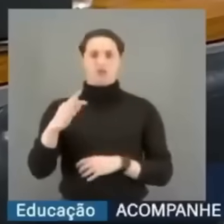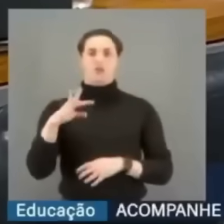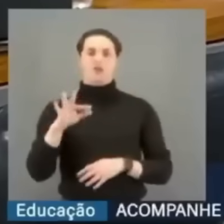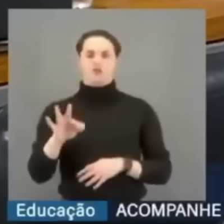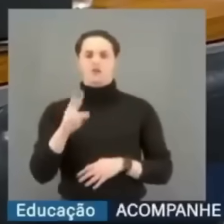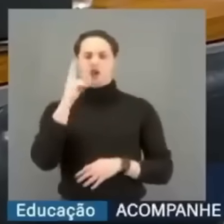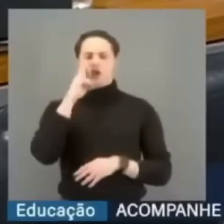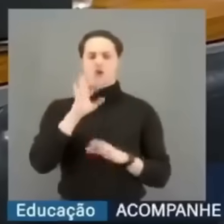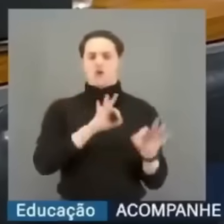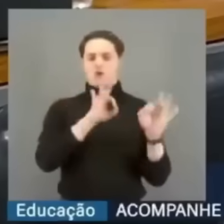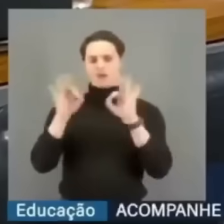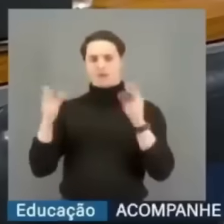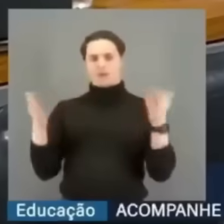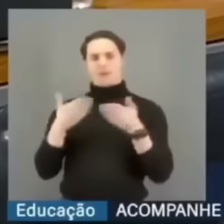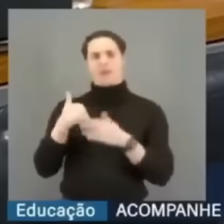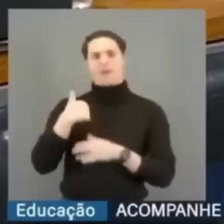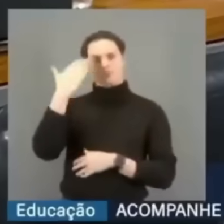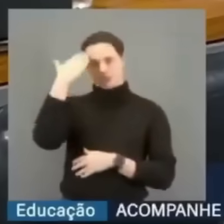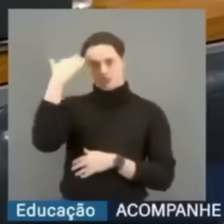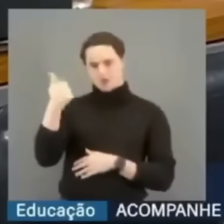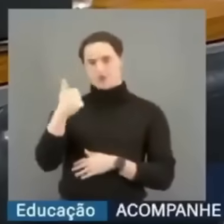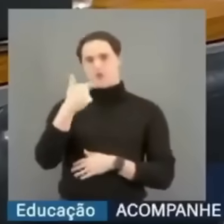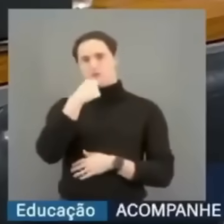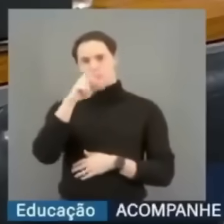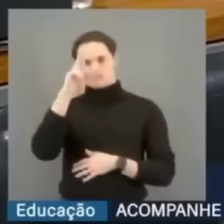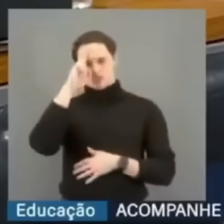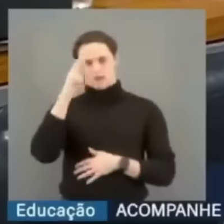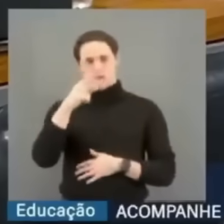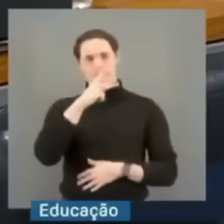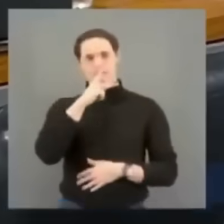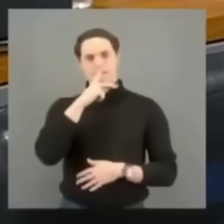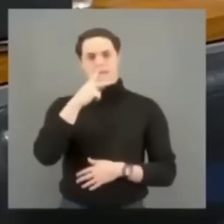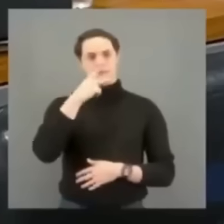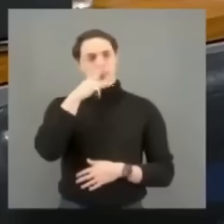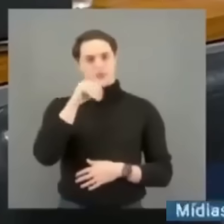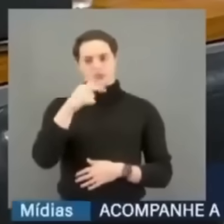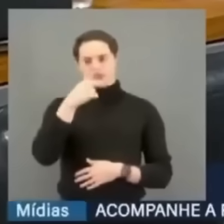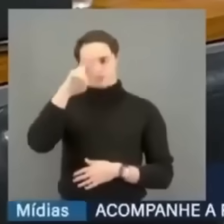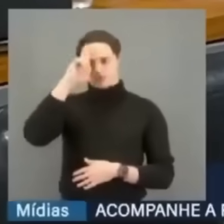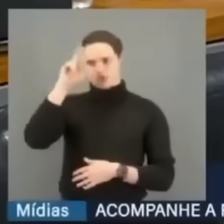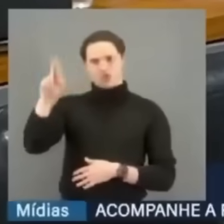Eu sei que o pai do senhor, um general que é muito